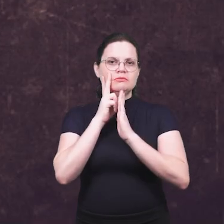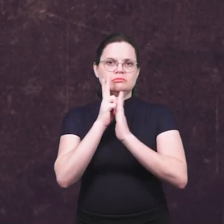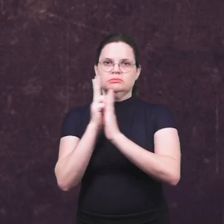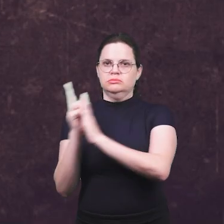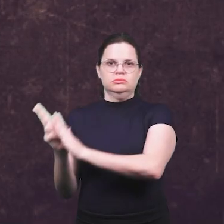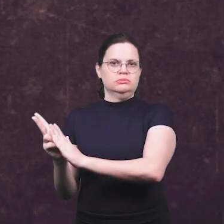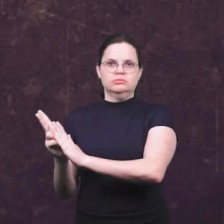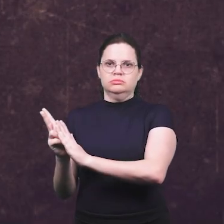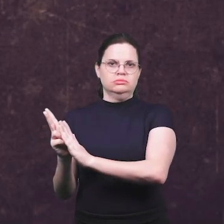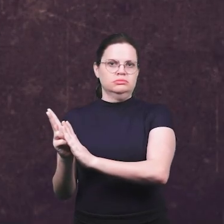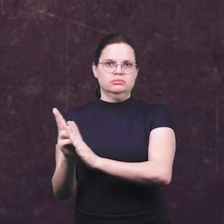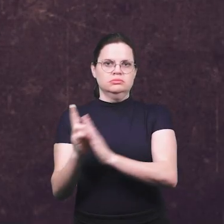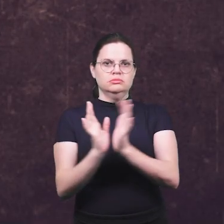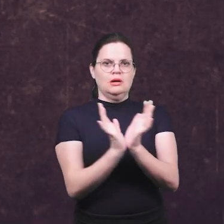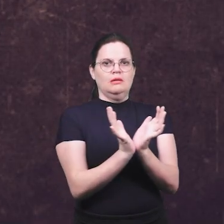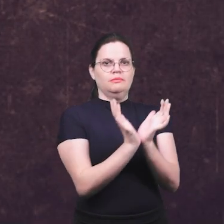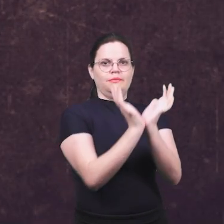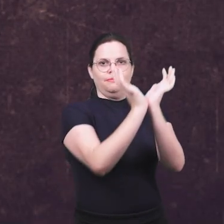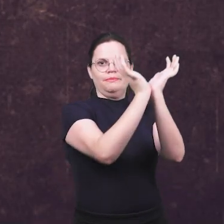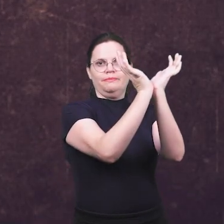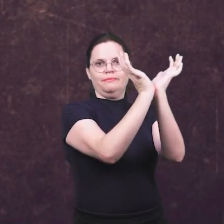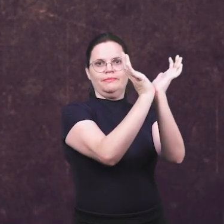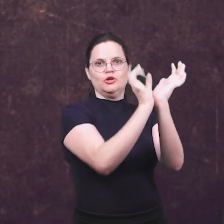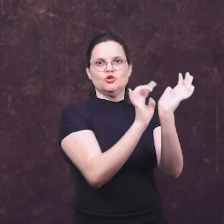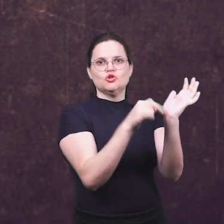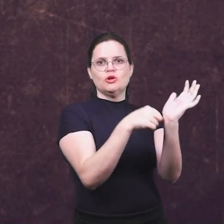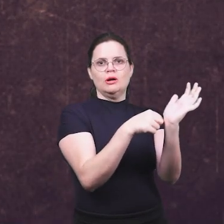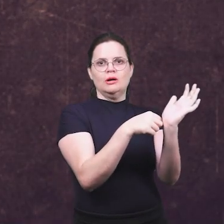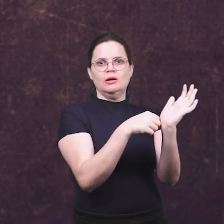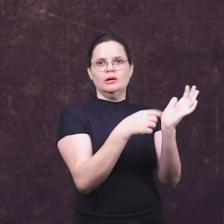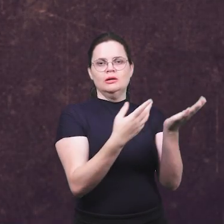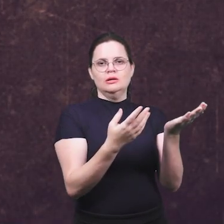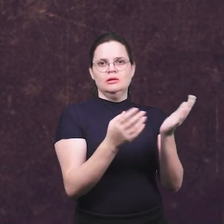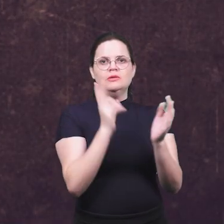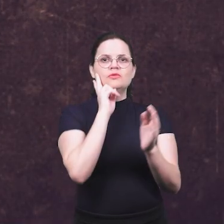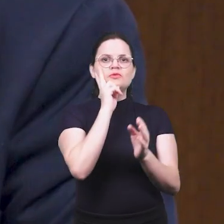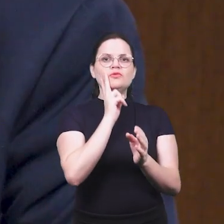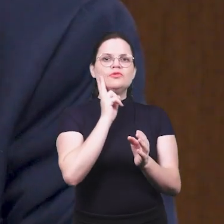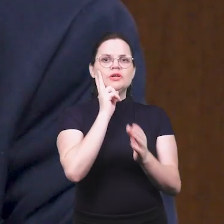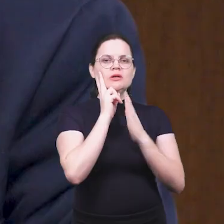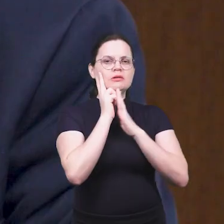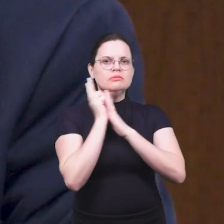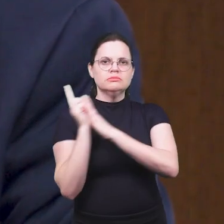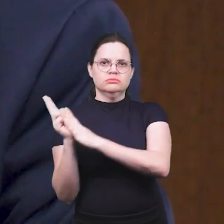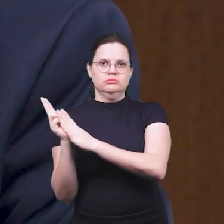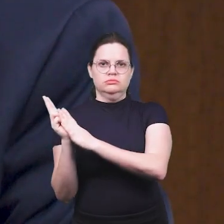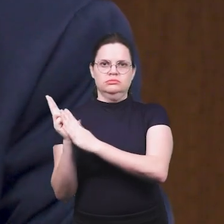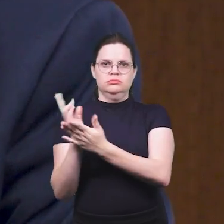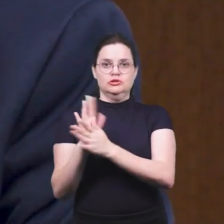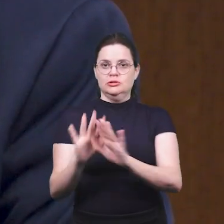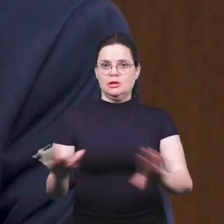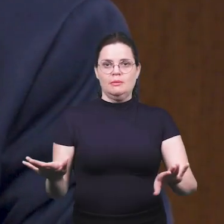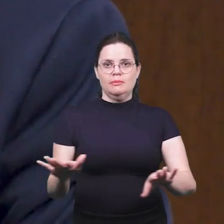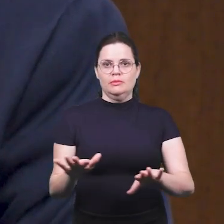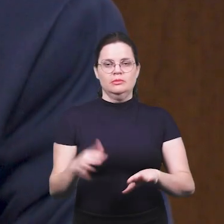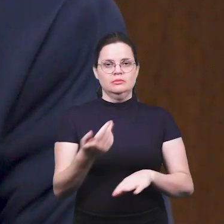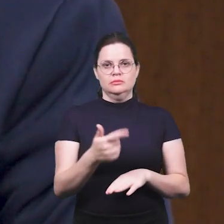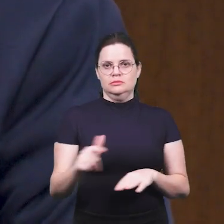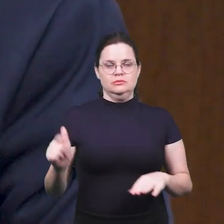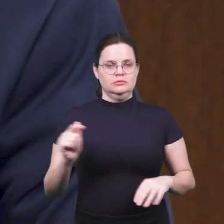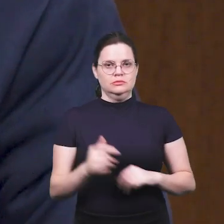XV, a eliminação do vinho na ceia. Foi tirado fora o vinho. Aquilo que era uma orientação da ceia foi